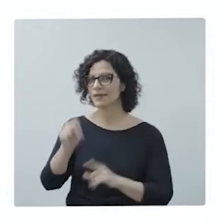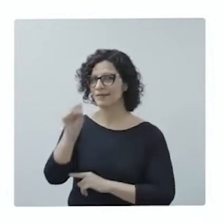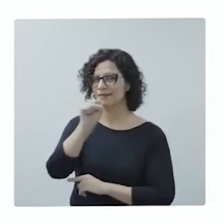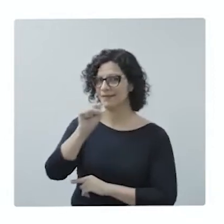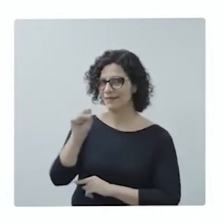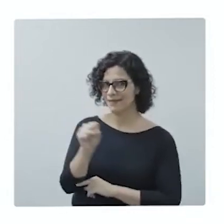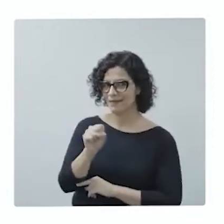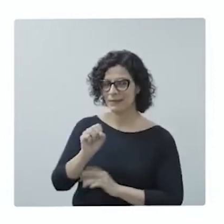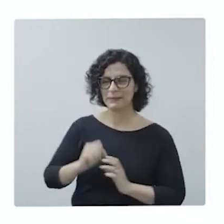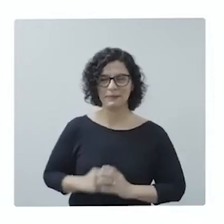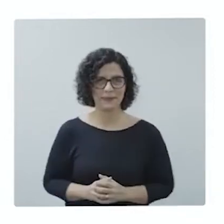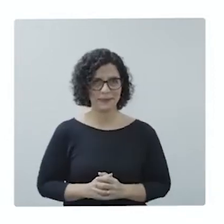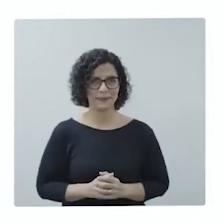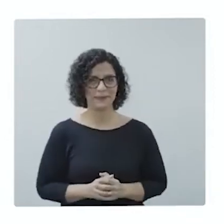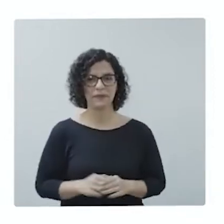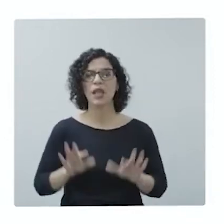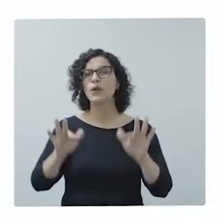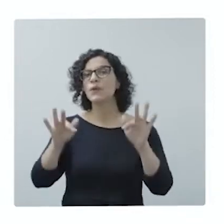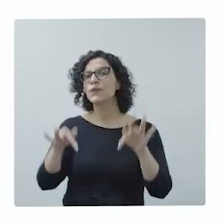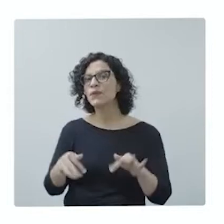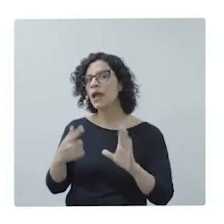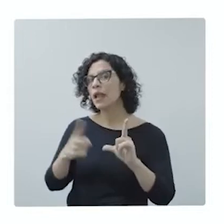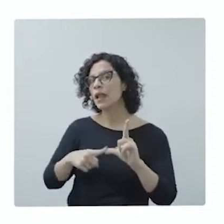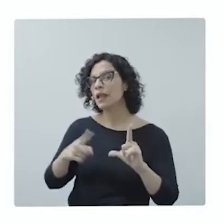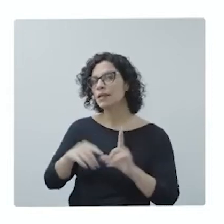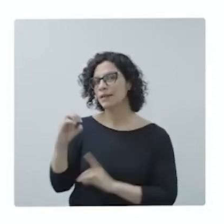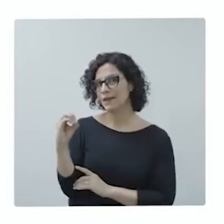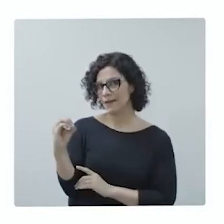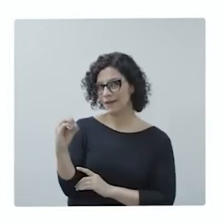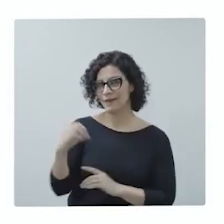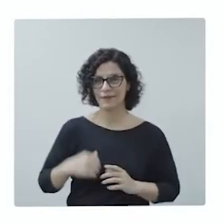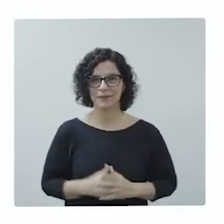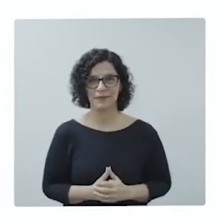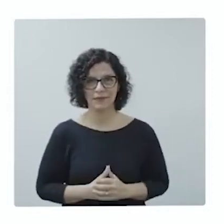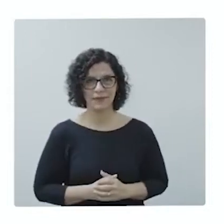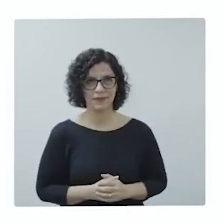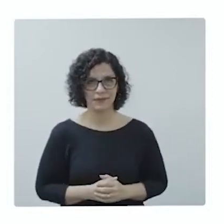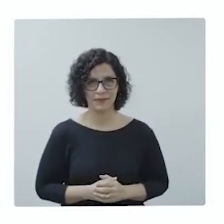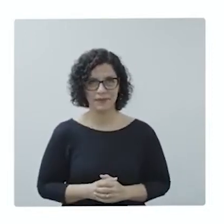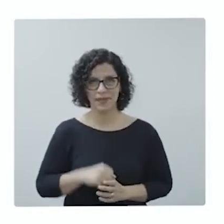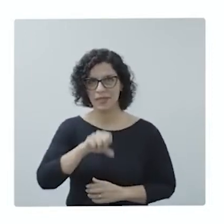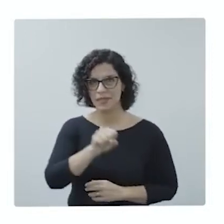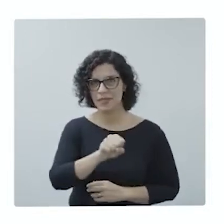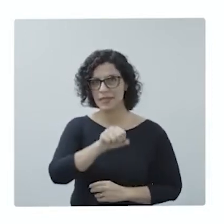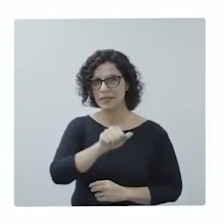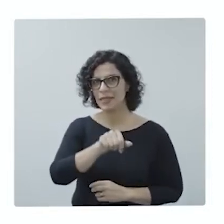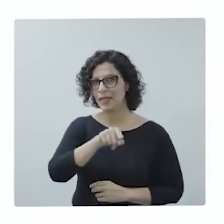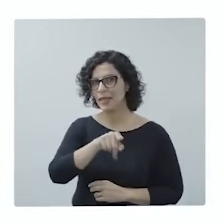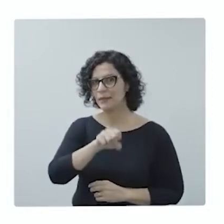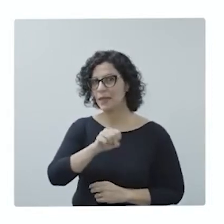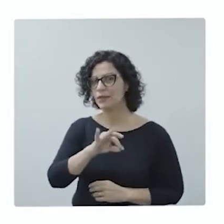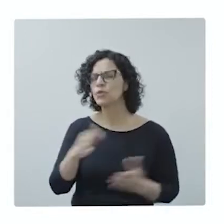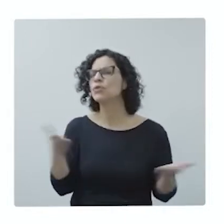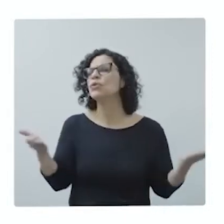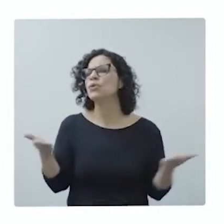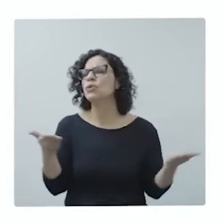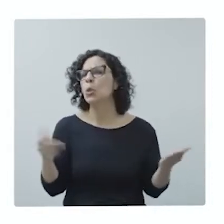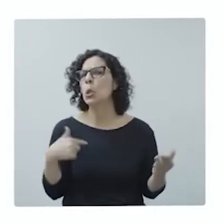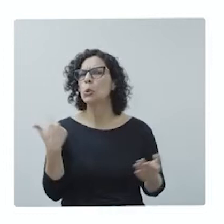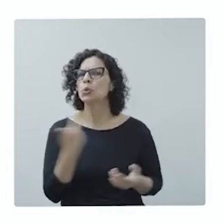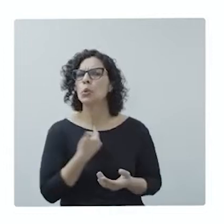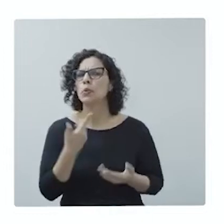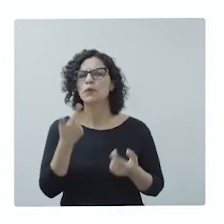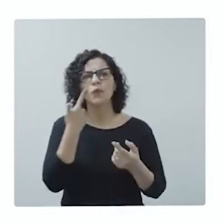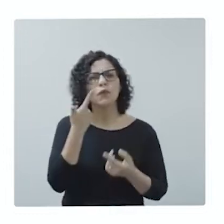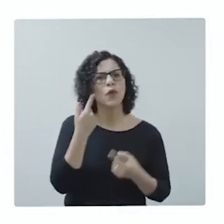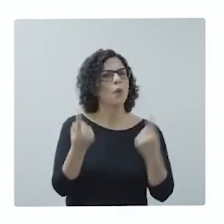com a letrinha S e termina com a letrinha O. Sapato. E hoje,